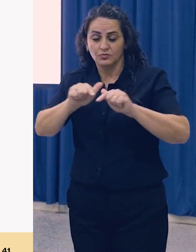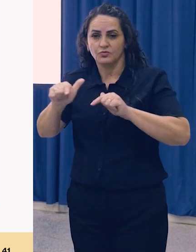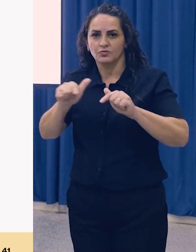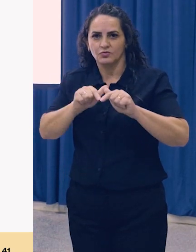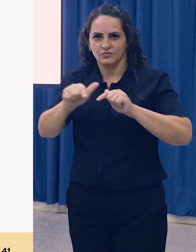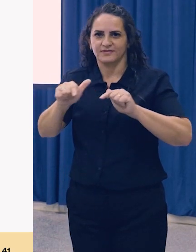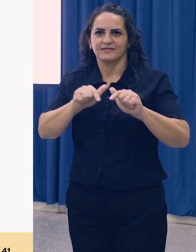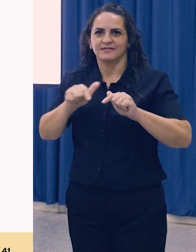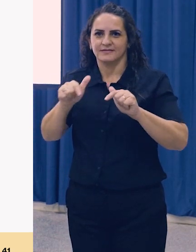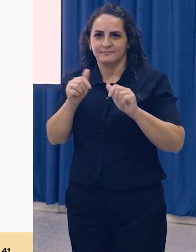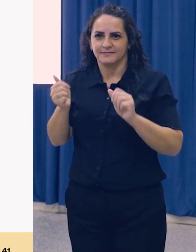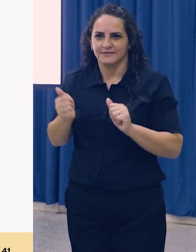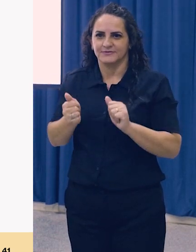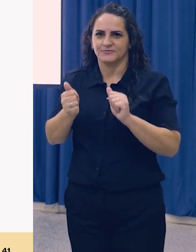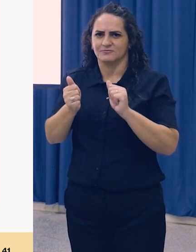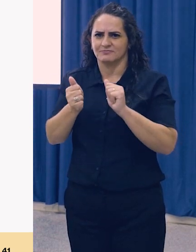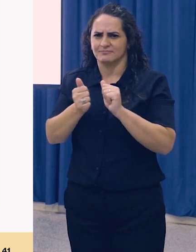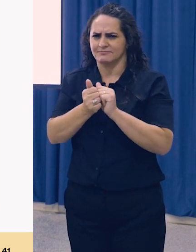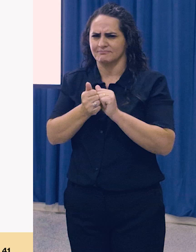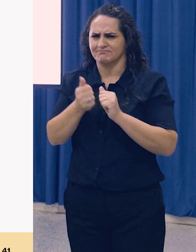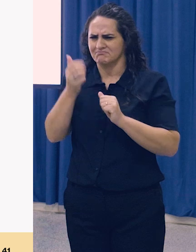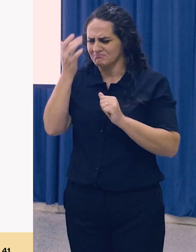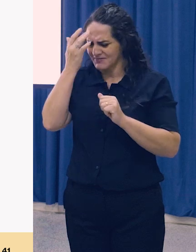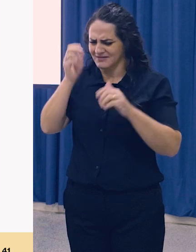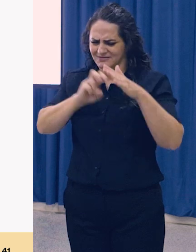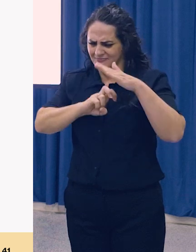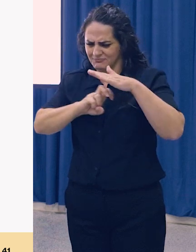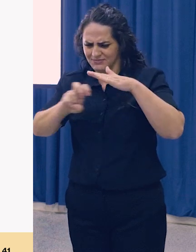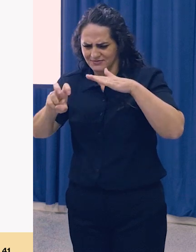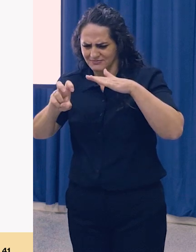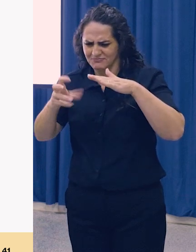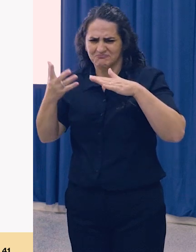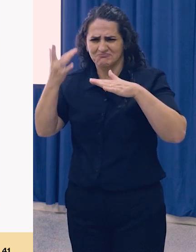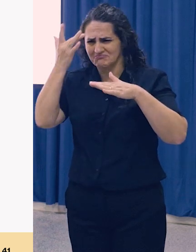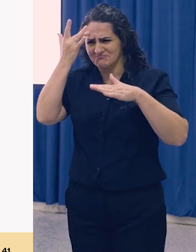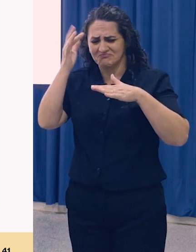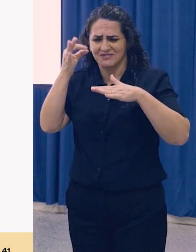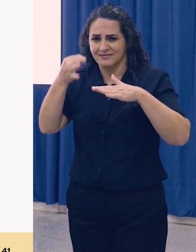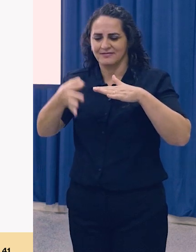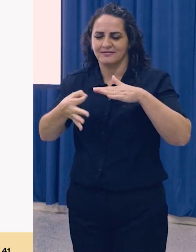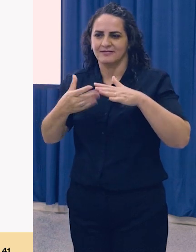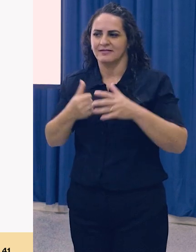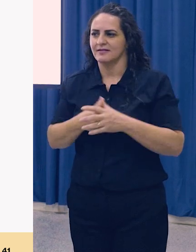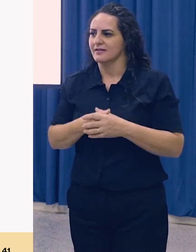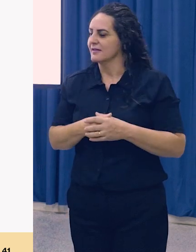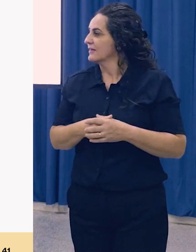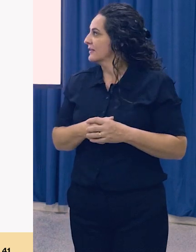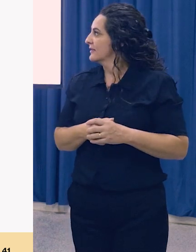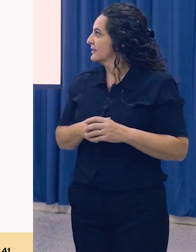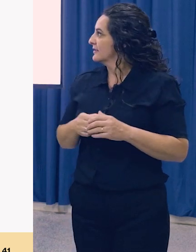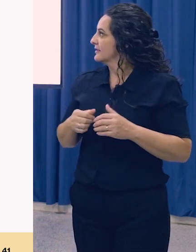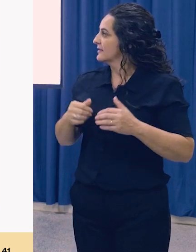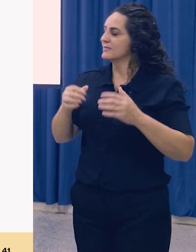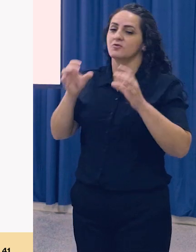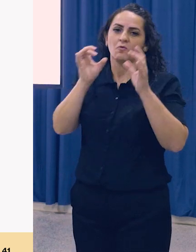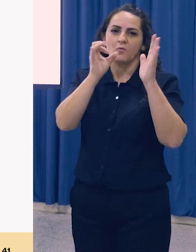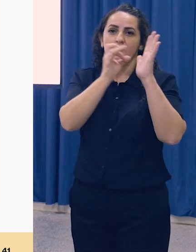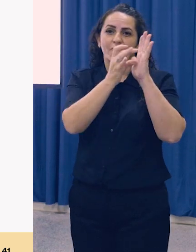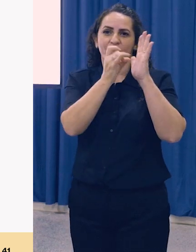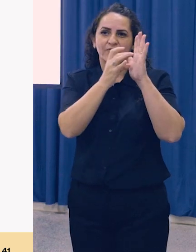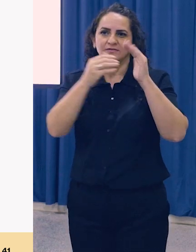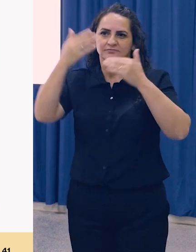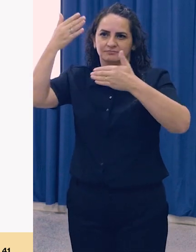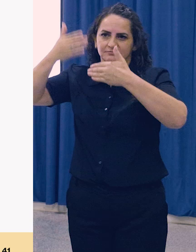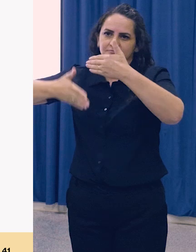no meio nem sei o que foi, num metrô, em algum lugar assim que passava muita gente, com as paredes de vidro, né,